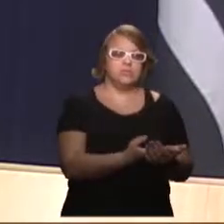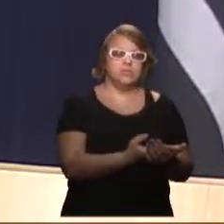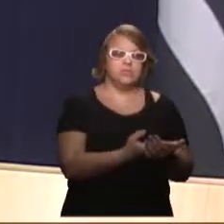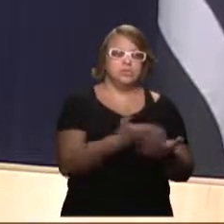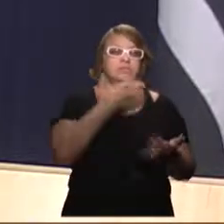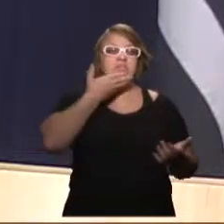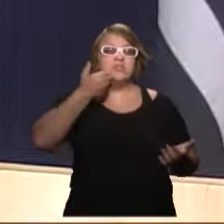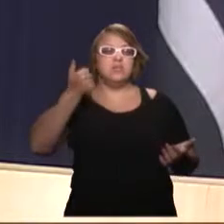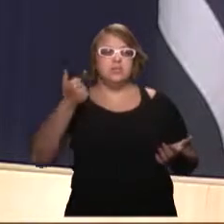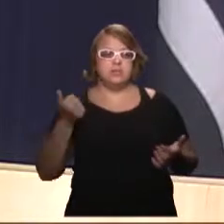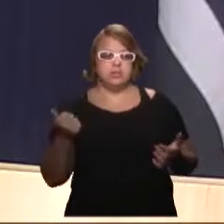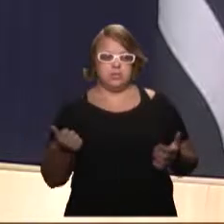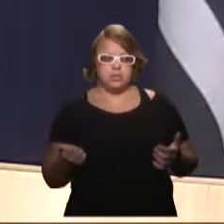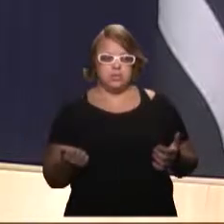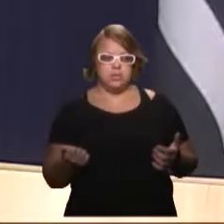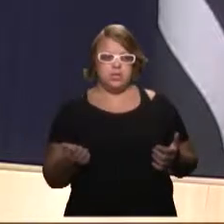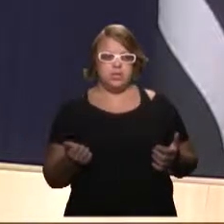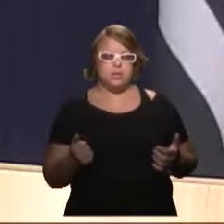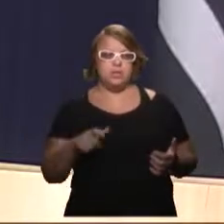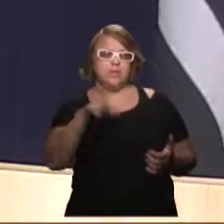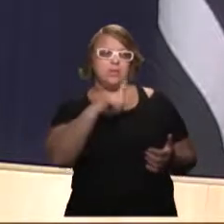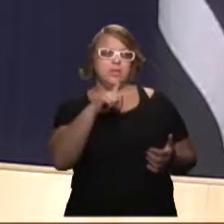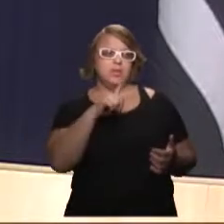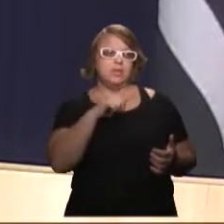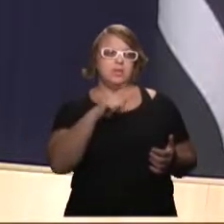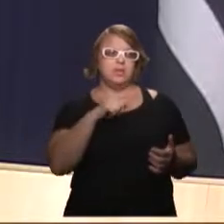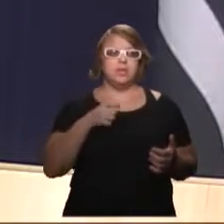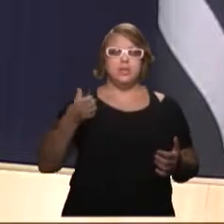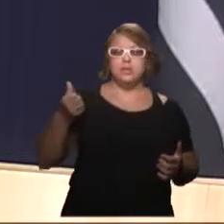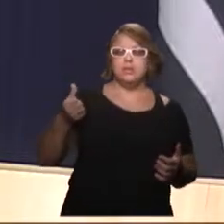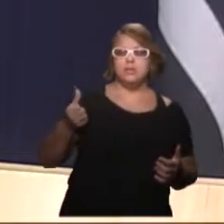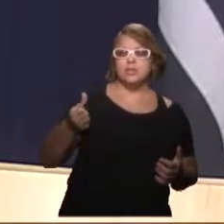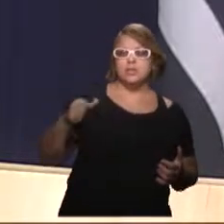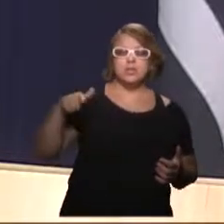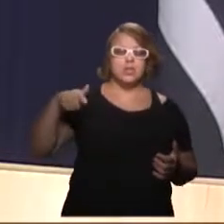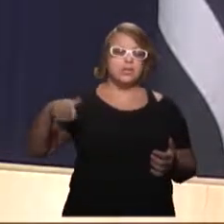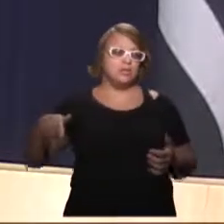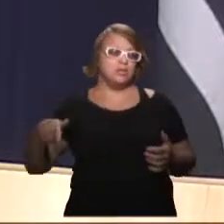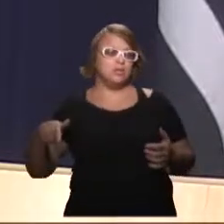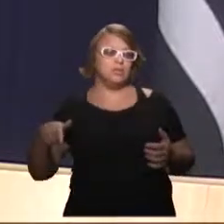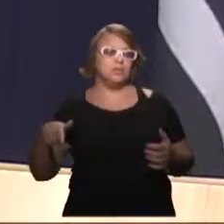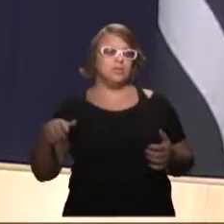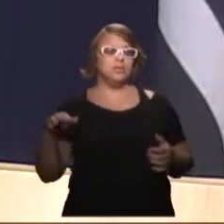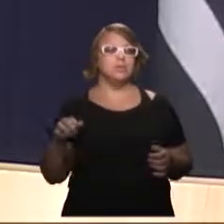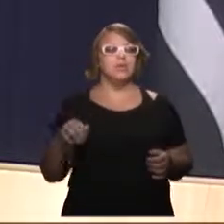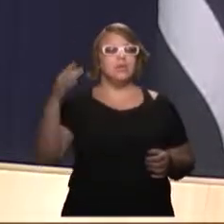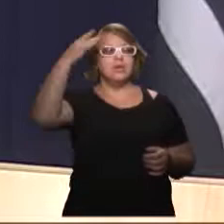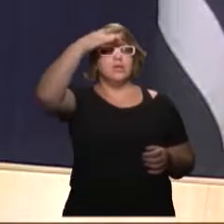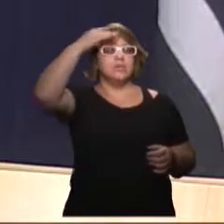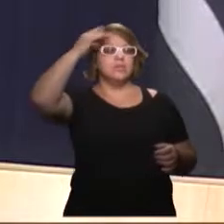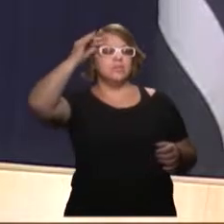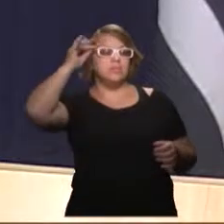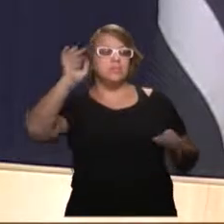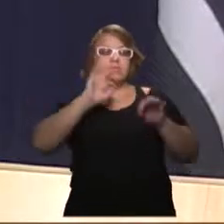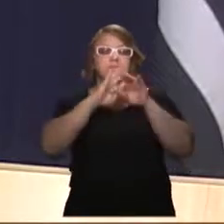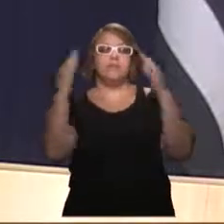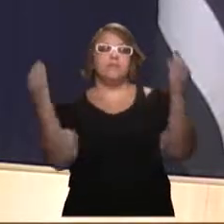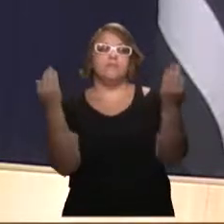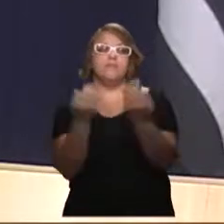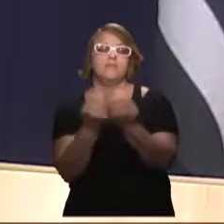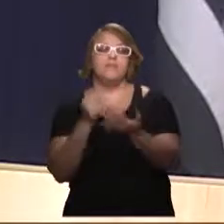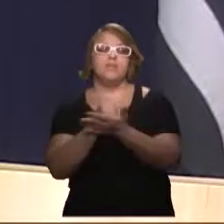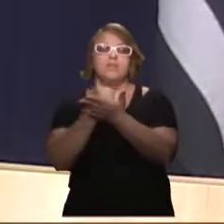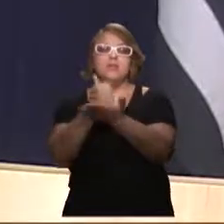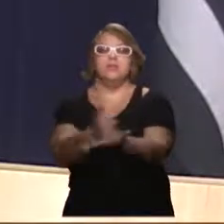essa pessoa que eu votei sim. É para essa pessoa que eu votei sim. Ou então para aquela pessoa que de repente perdeu o emprego e não